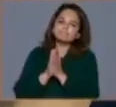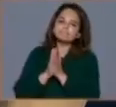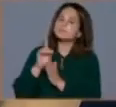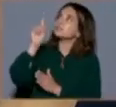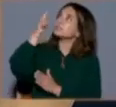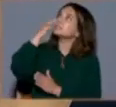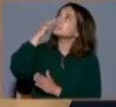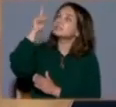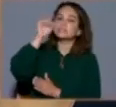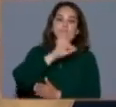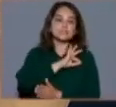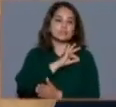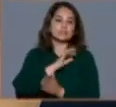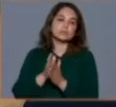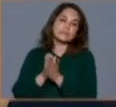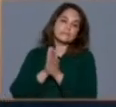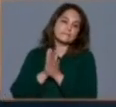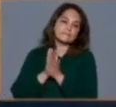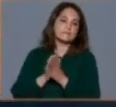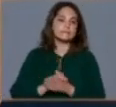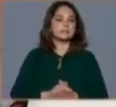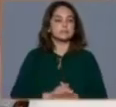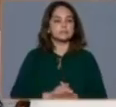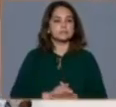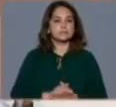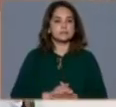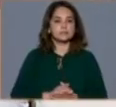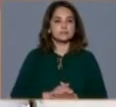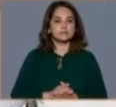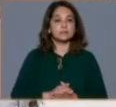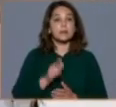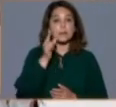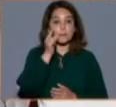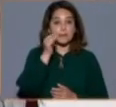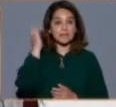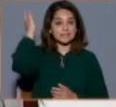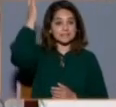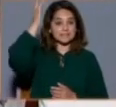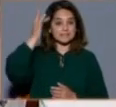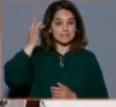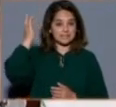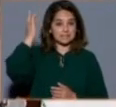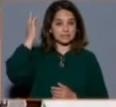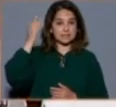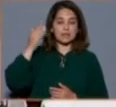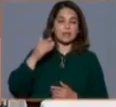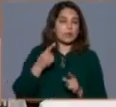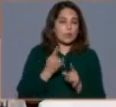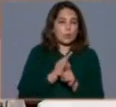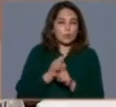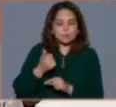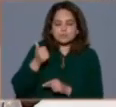Ouvi, Senhor, as nossas súplicas. Pai Santo, fonte de todos os bens